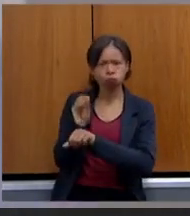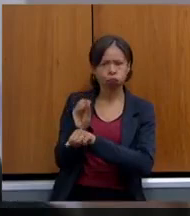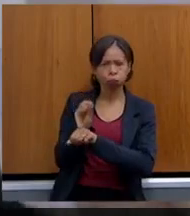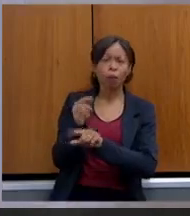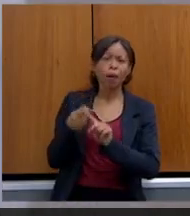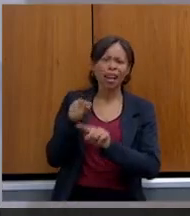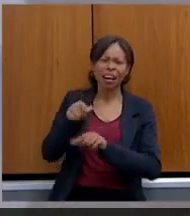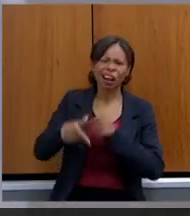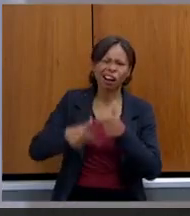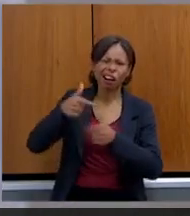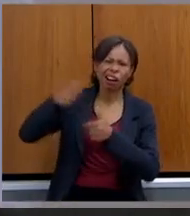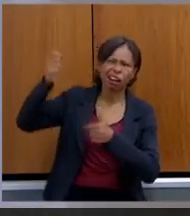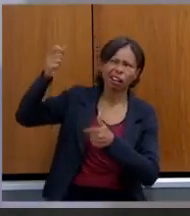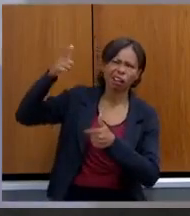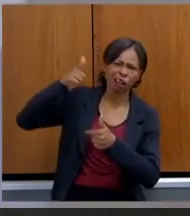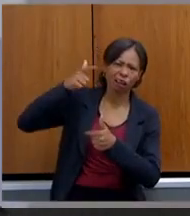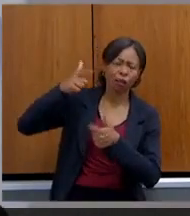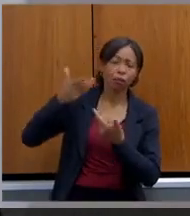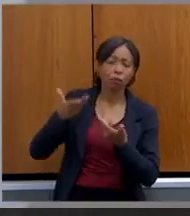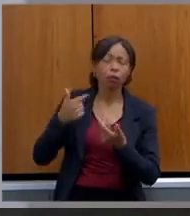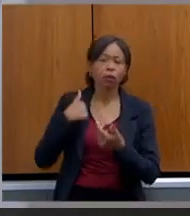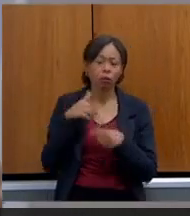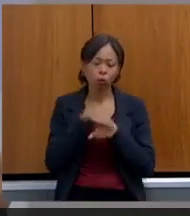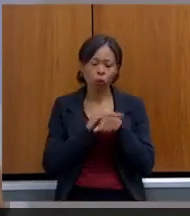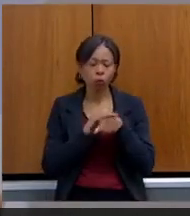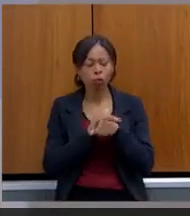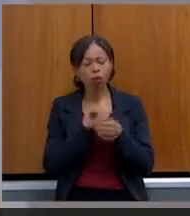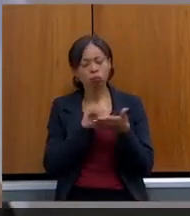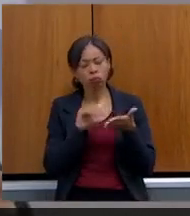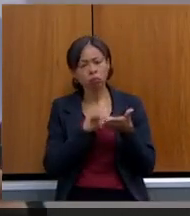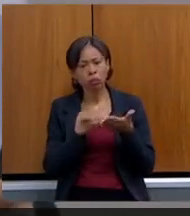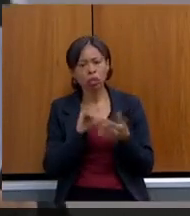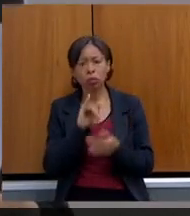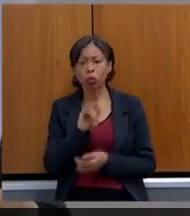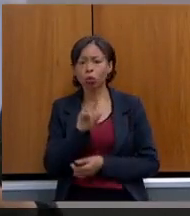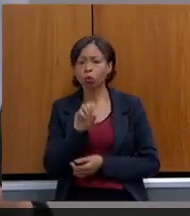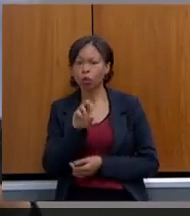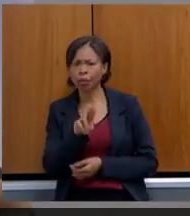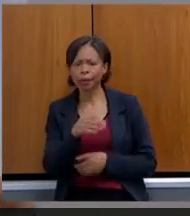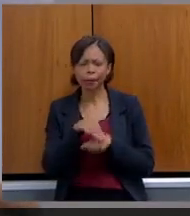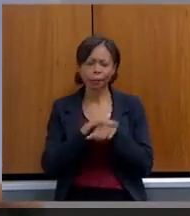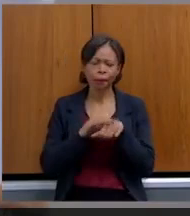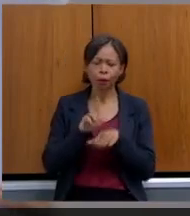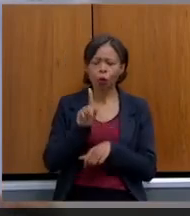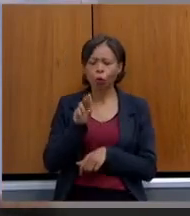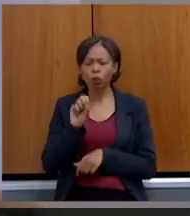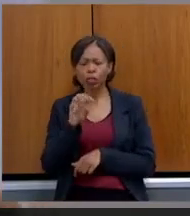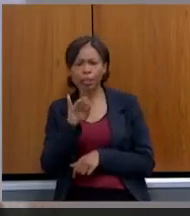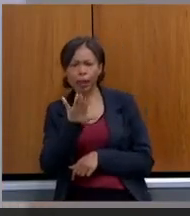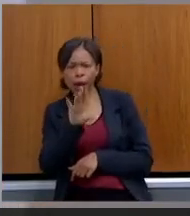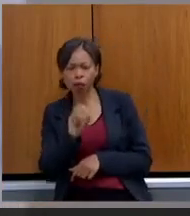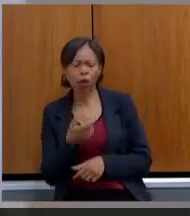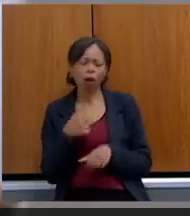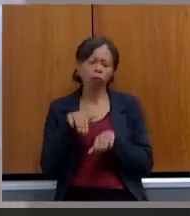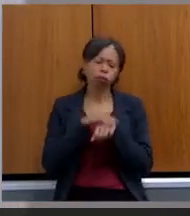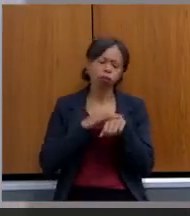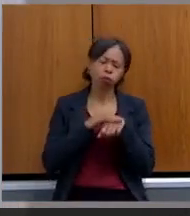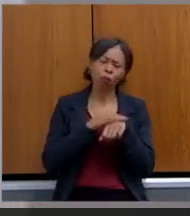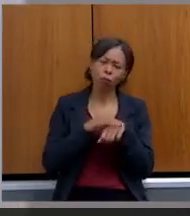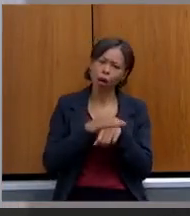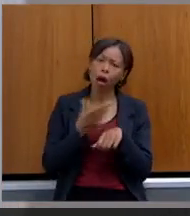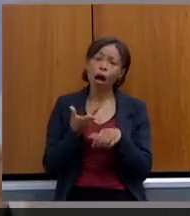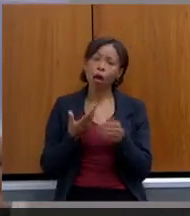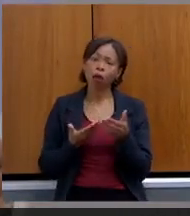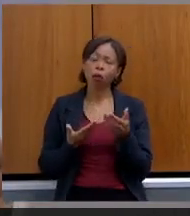no sol e aí eu conversando com a senhora vi a sua sensibilidade conversei com o Igor conversei com Gustavo e Nós entramos com algumas emendas